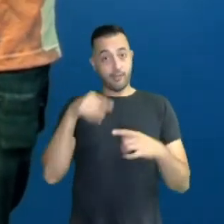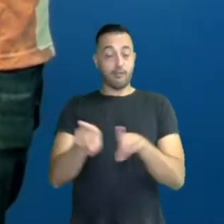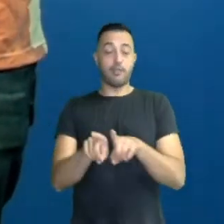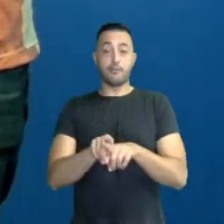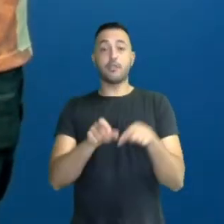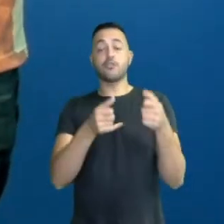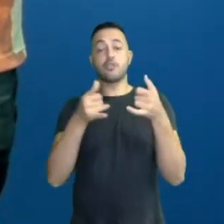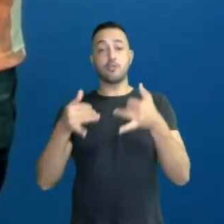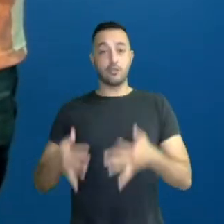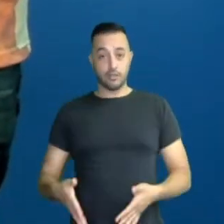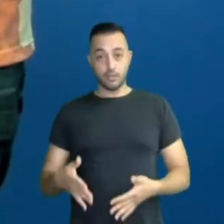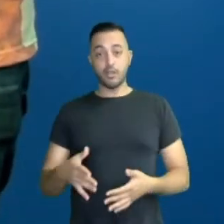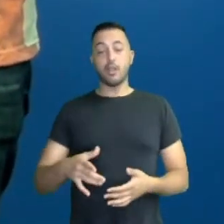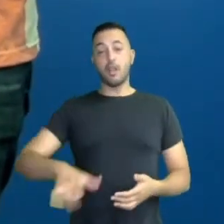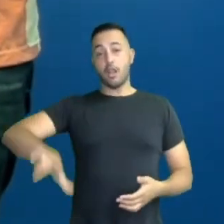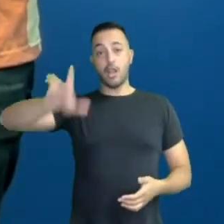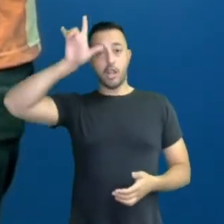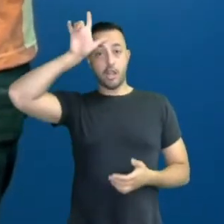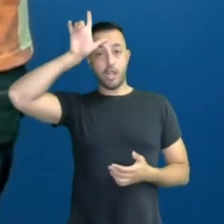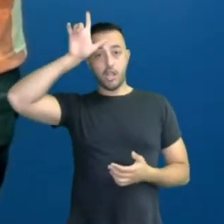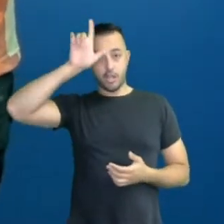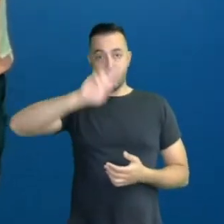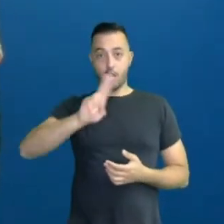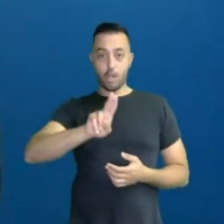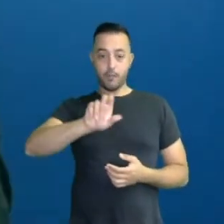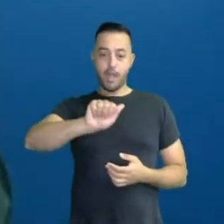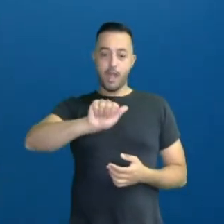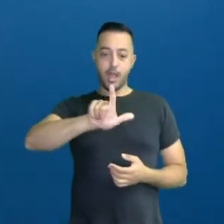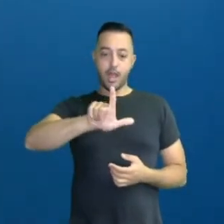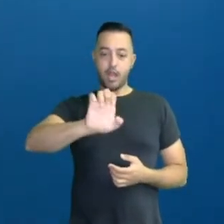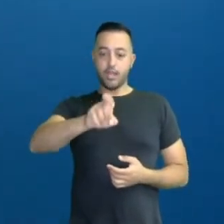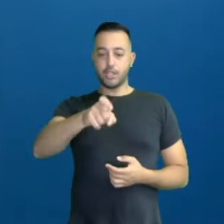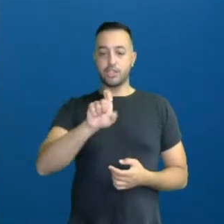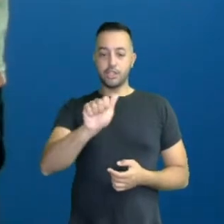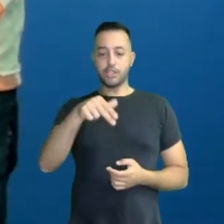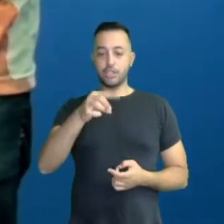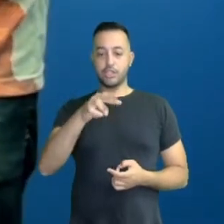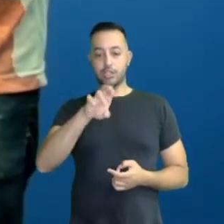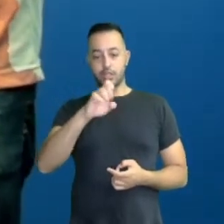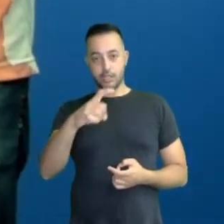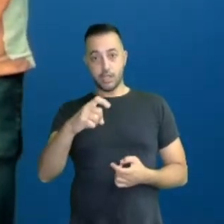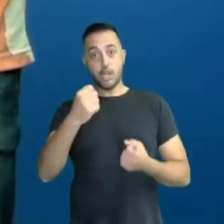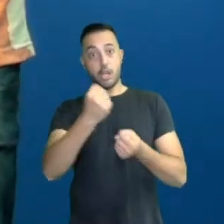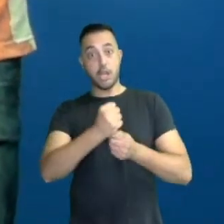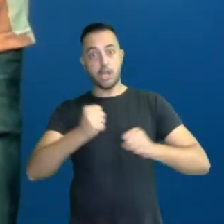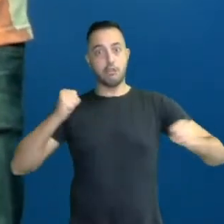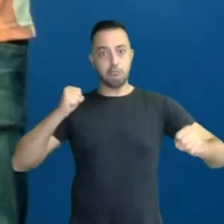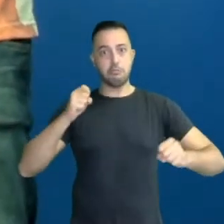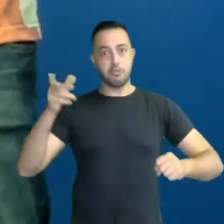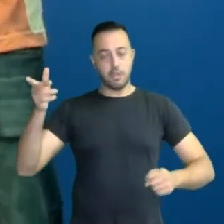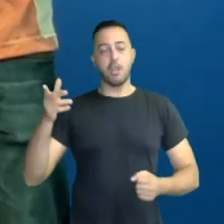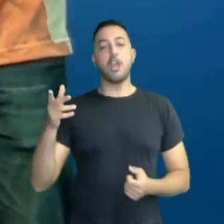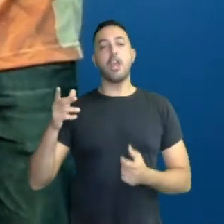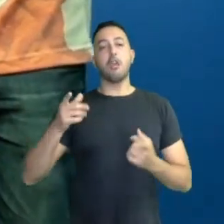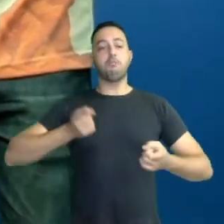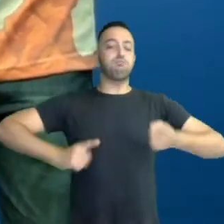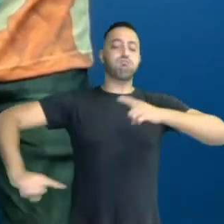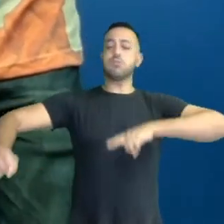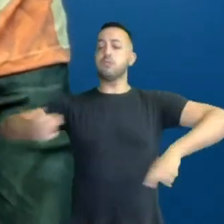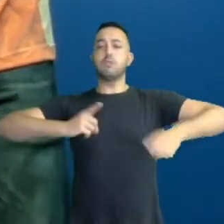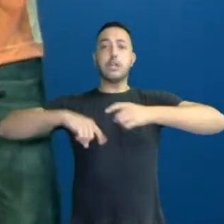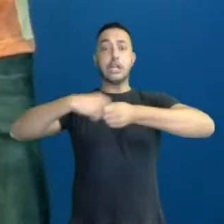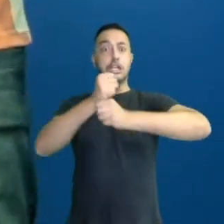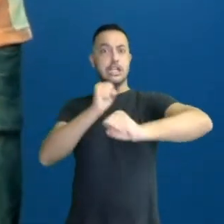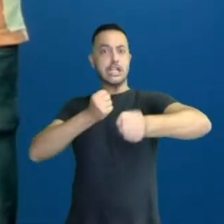também, liderado por Alexandre o Grande. Alexandre, que foi responsável por uma dominação de um território muito amplo e